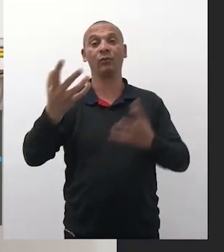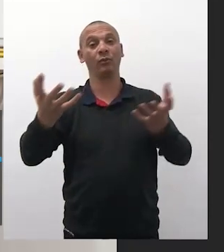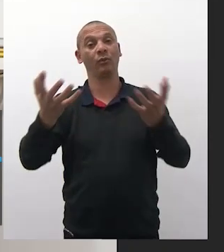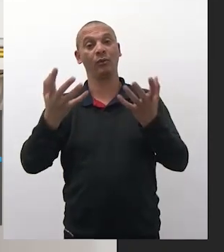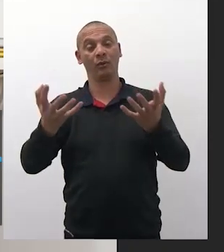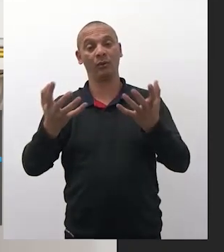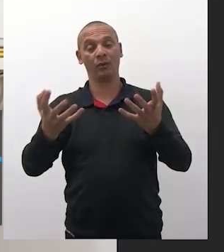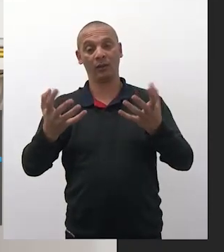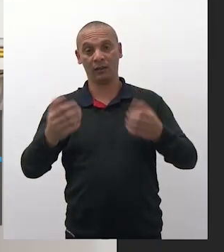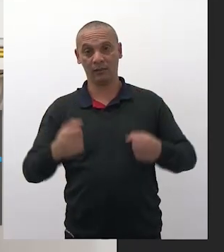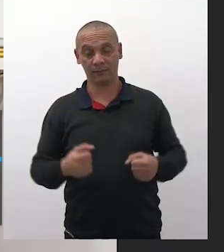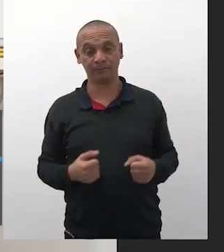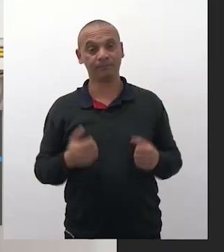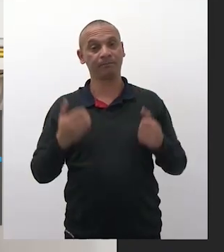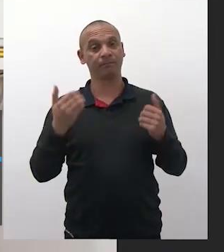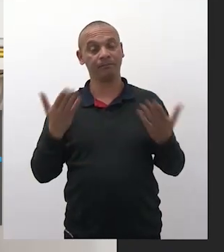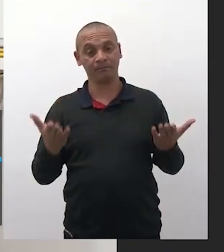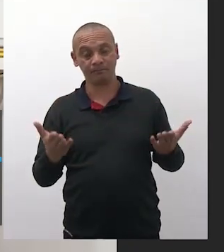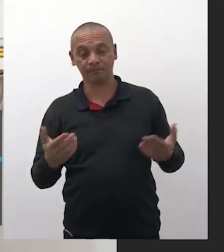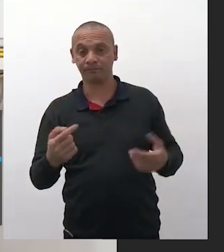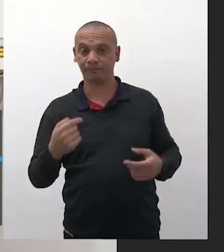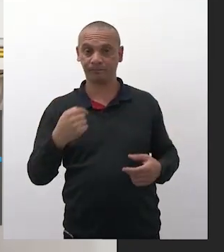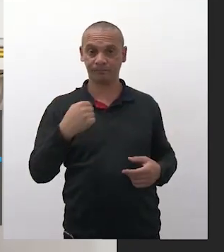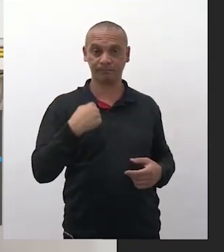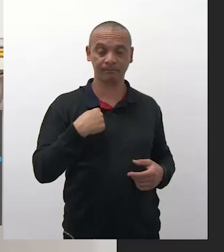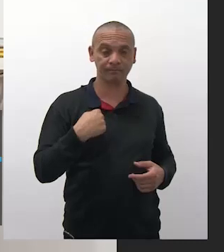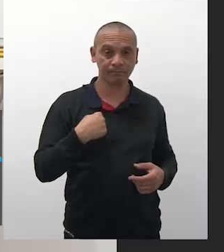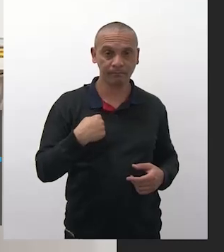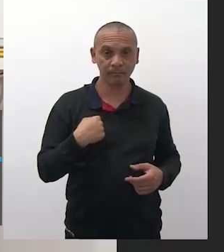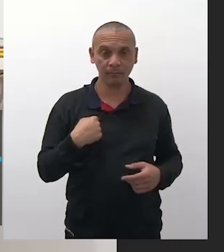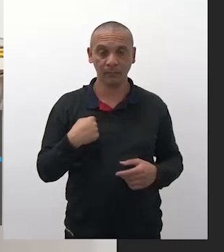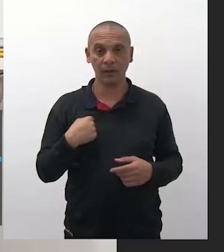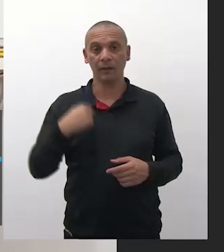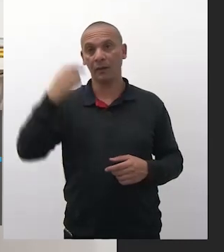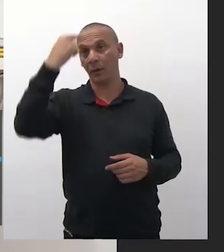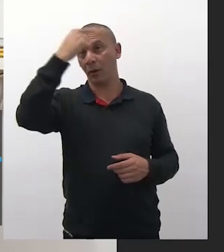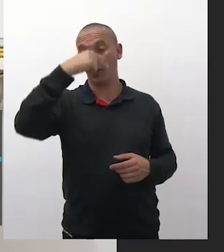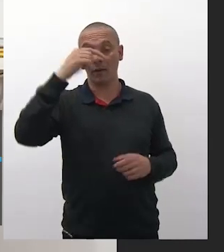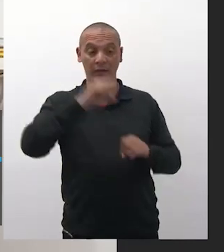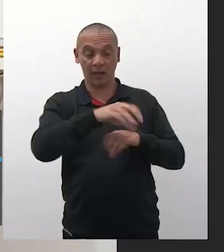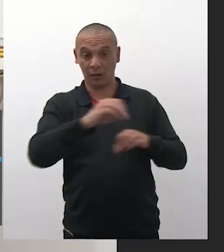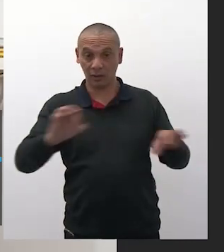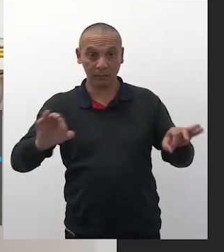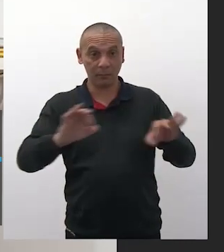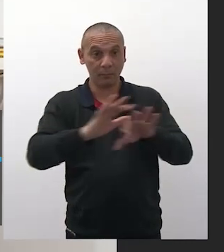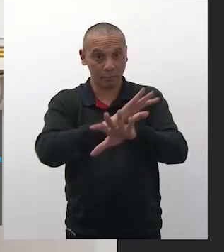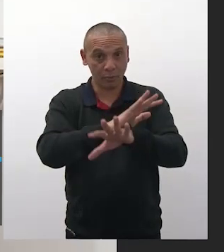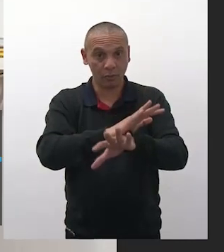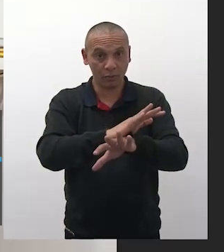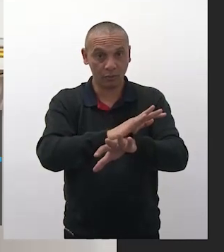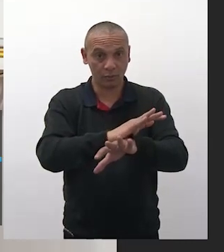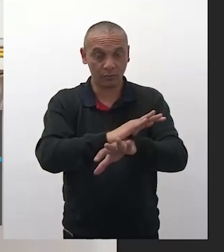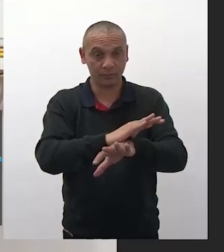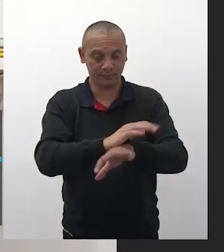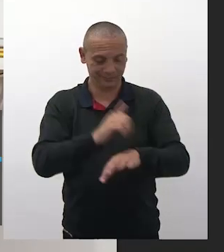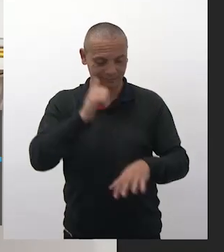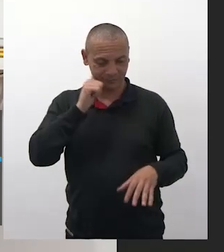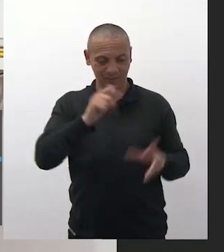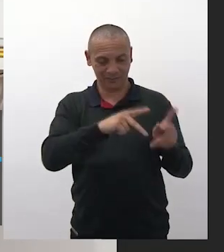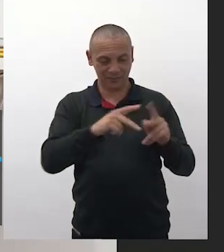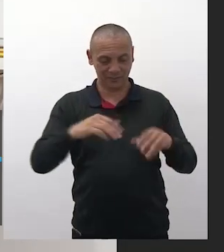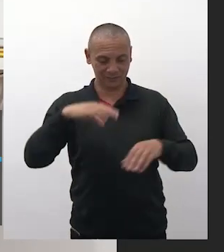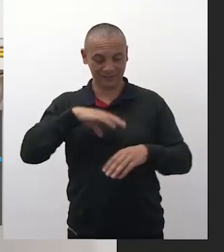forma. Então, acabava o horário de aula, e ela, como morava na